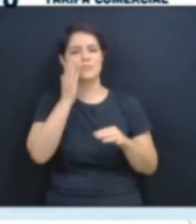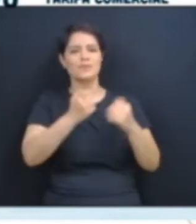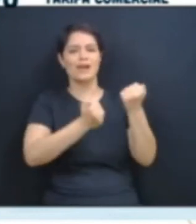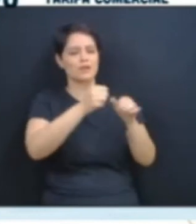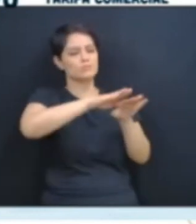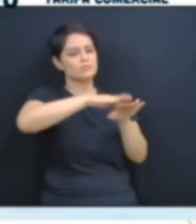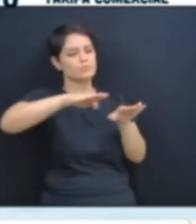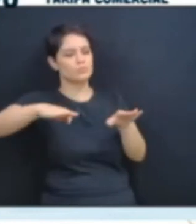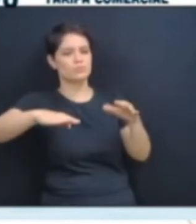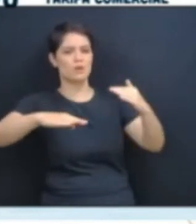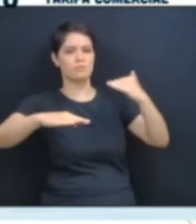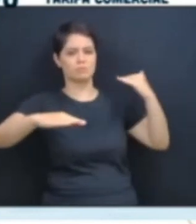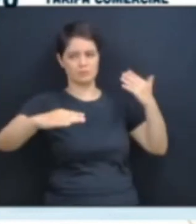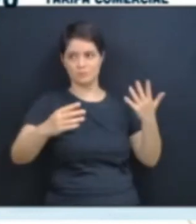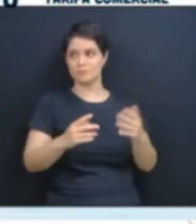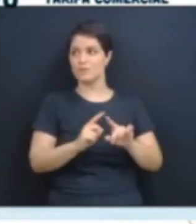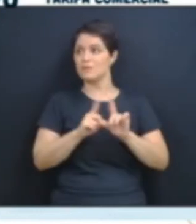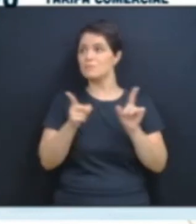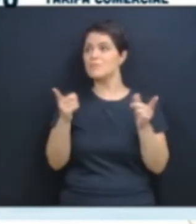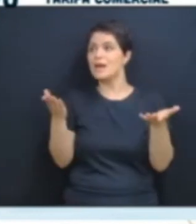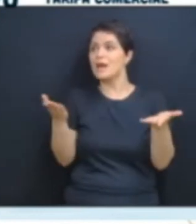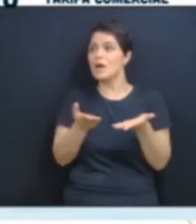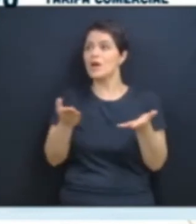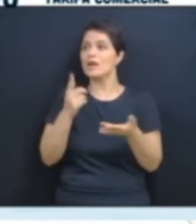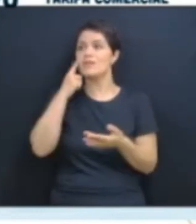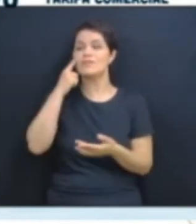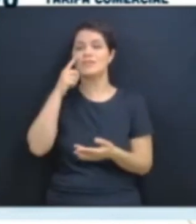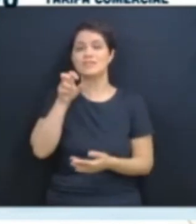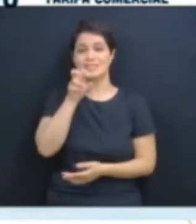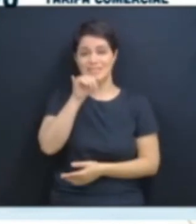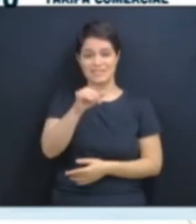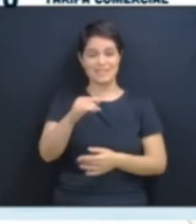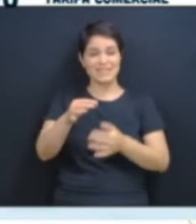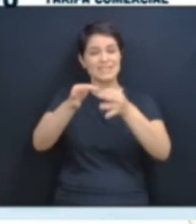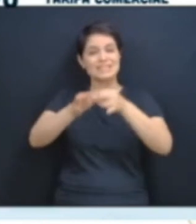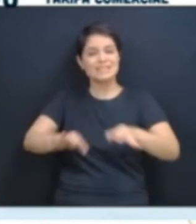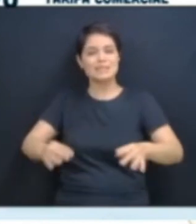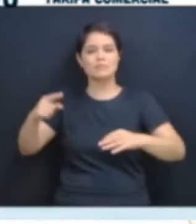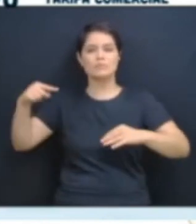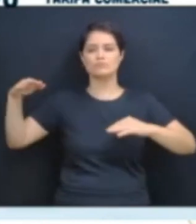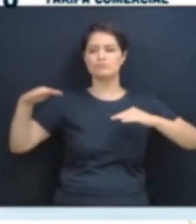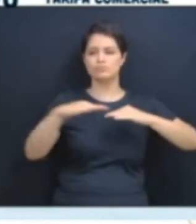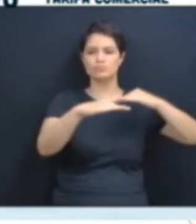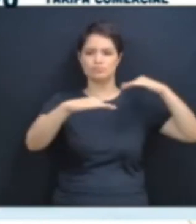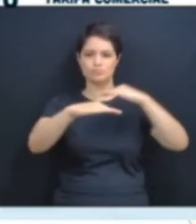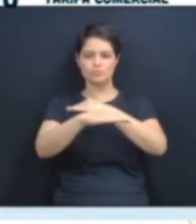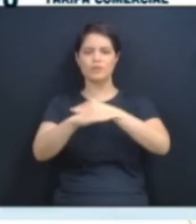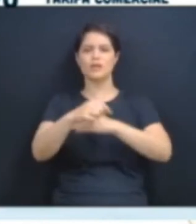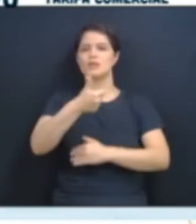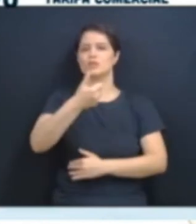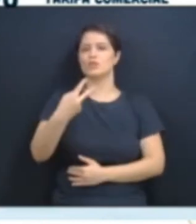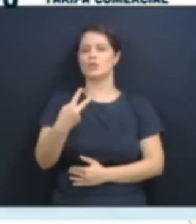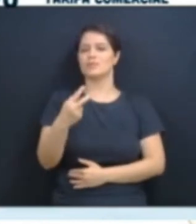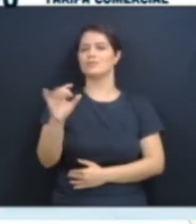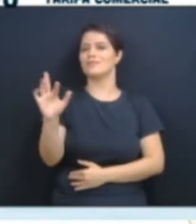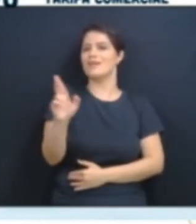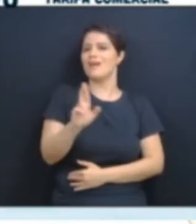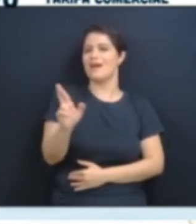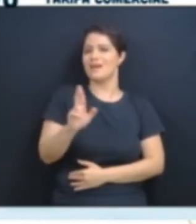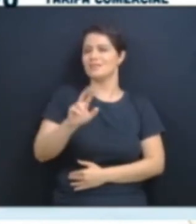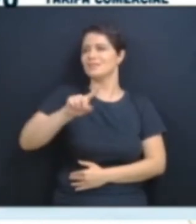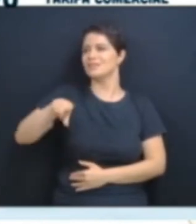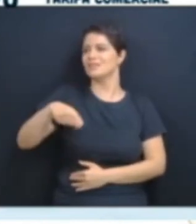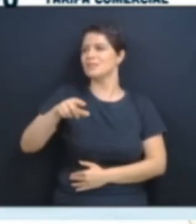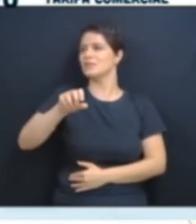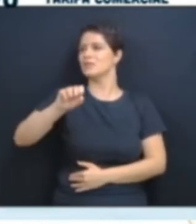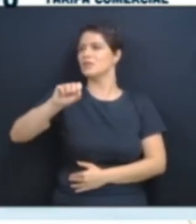veículo simples, para pista simples, R$ 12,08. E para final das obras com